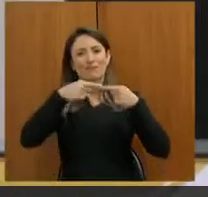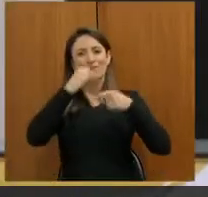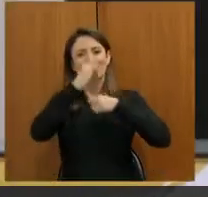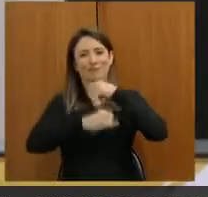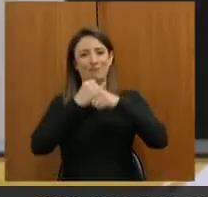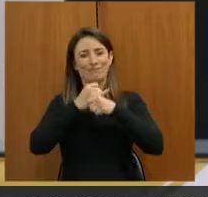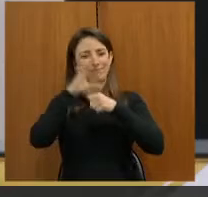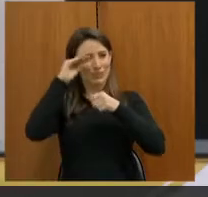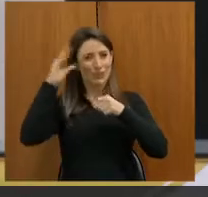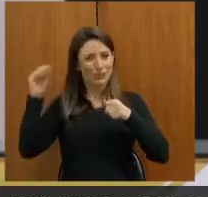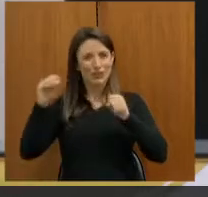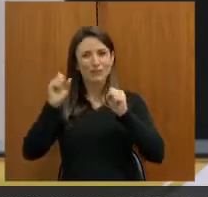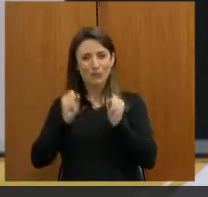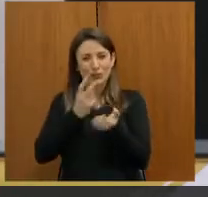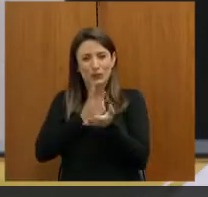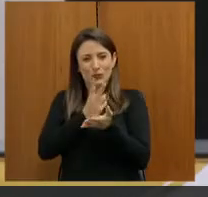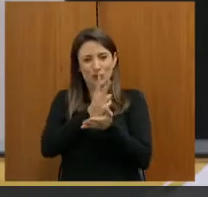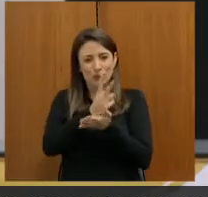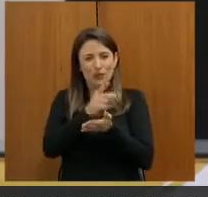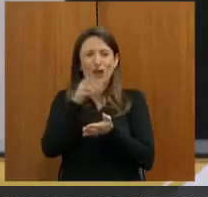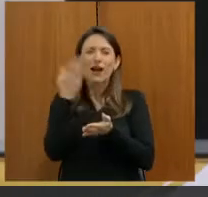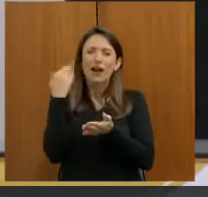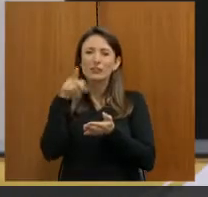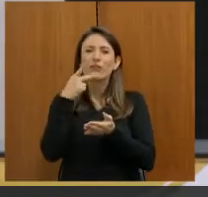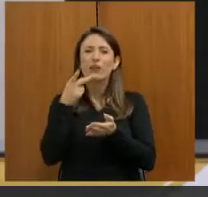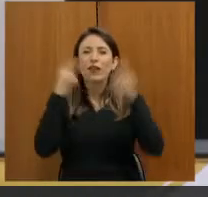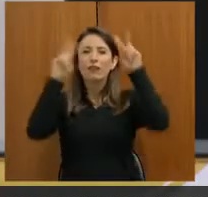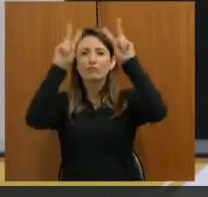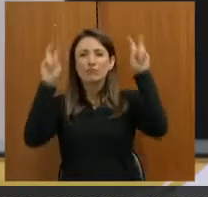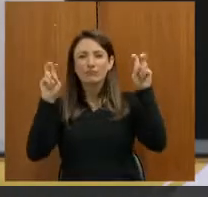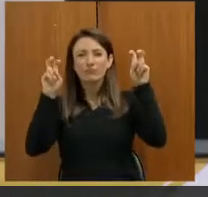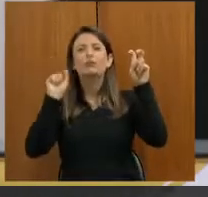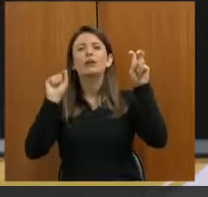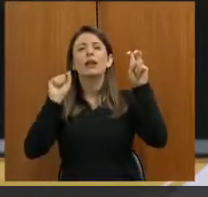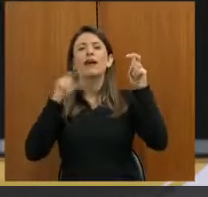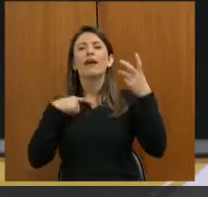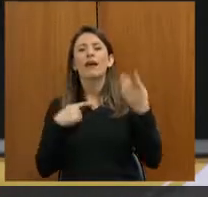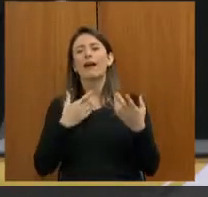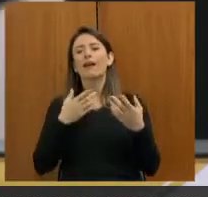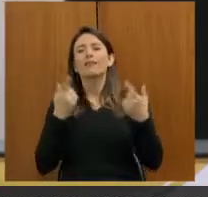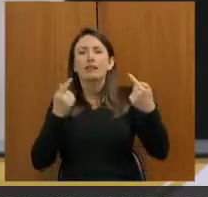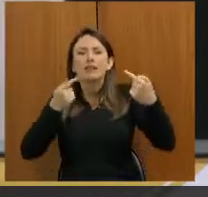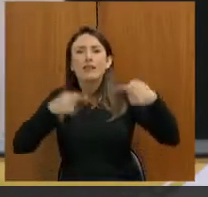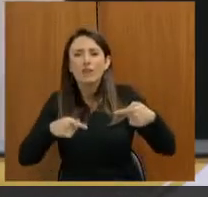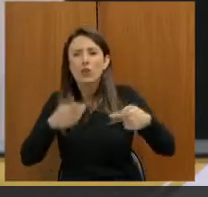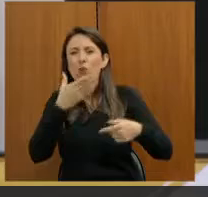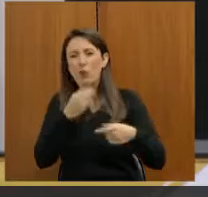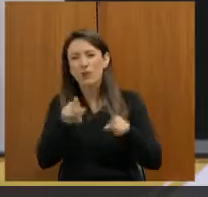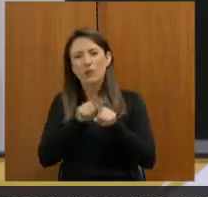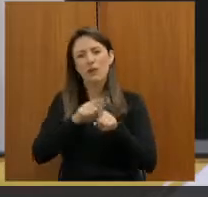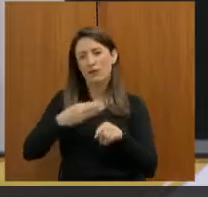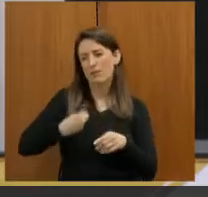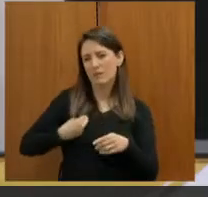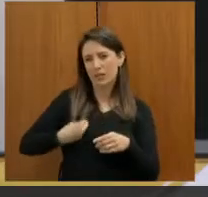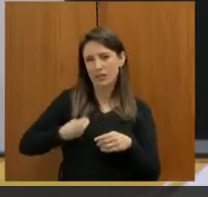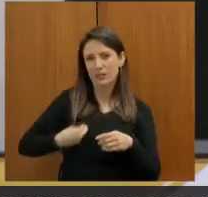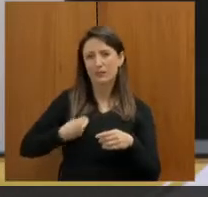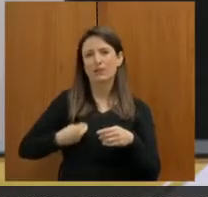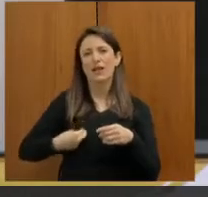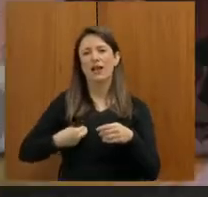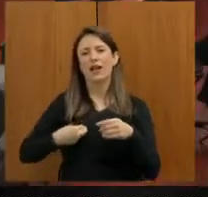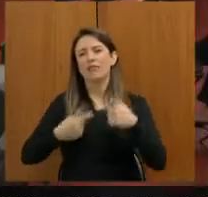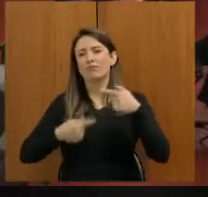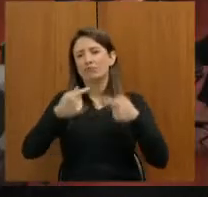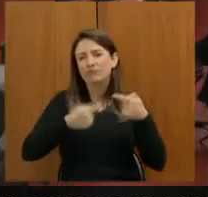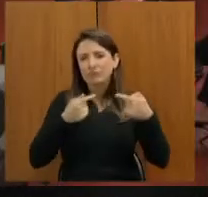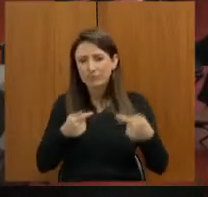todas podemos na sequência a partir do desafio da Integração dos homens nesse nosso debate e nas nossas ações e eu